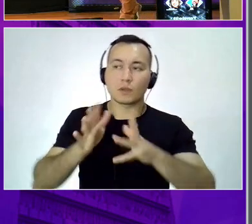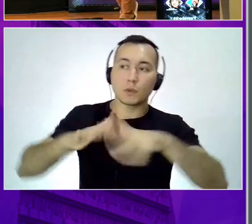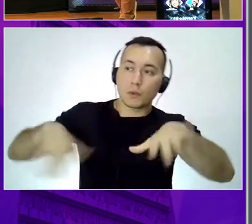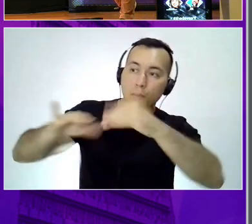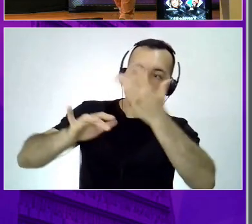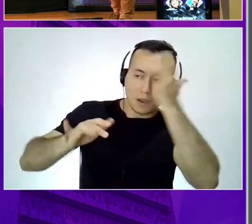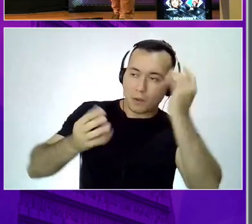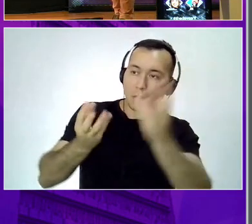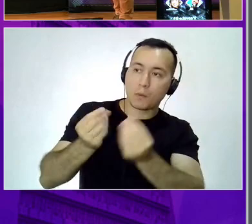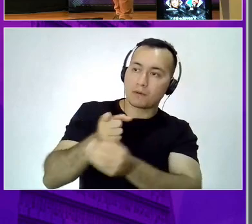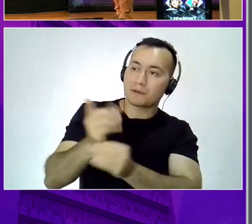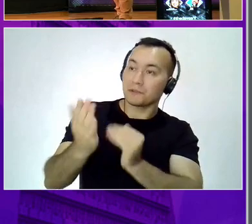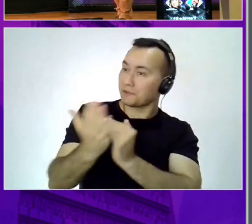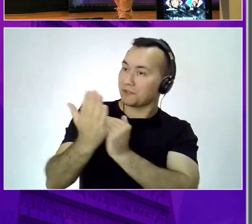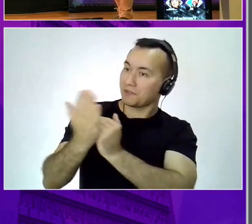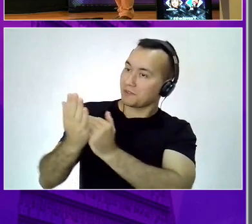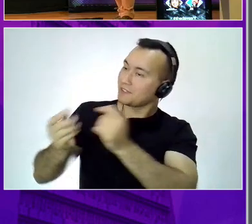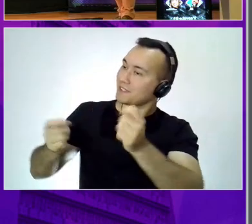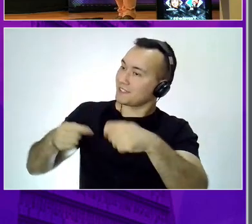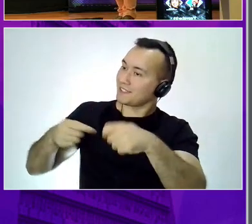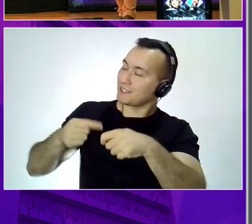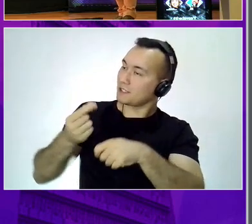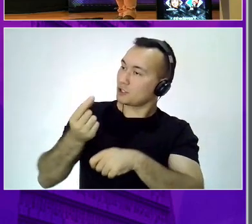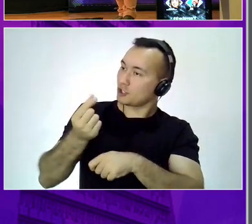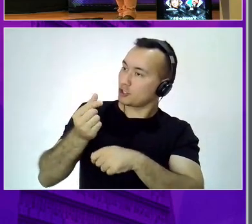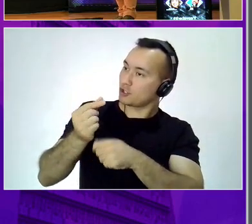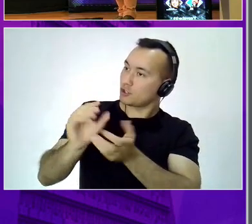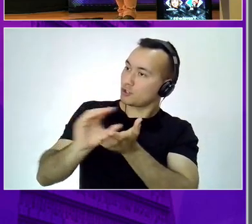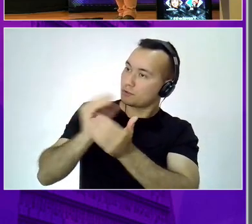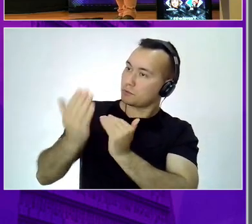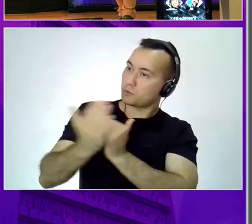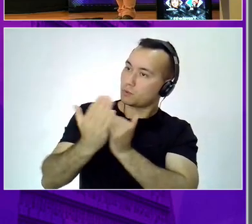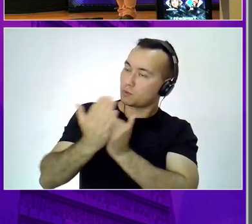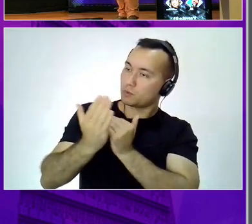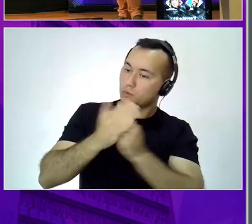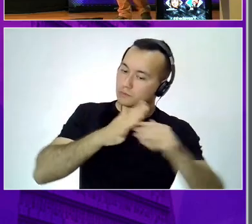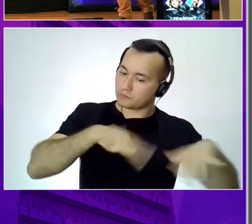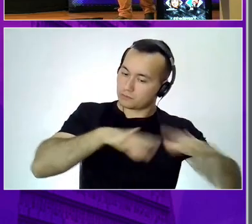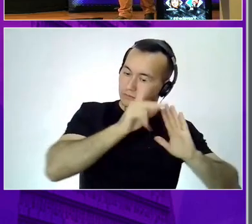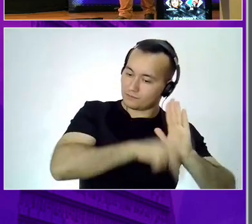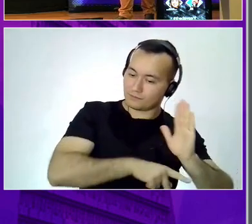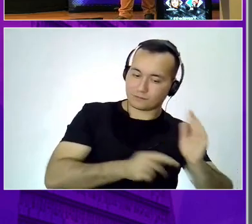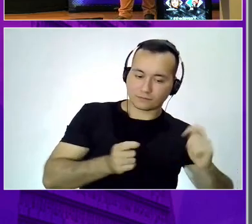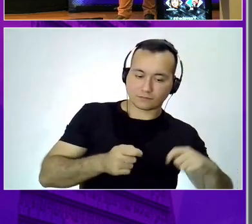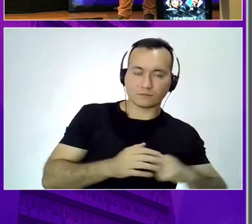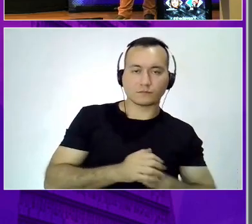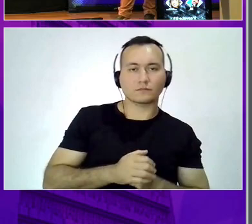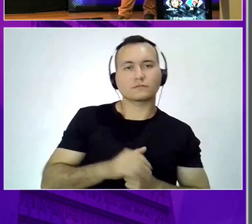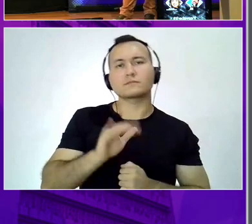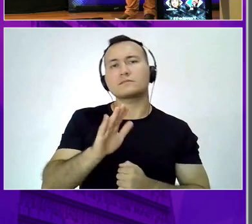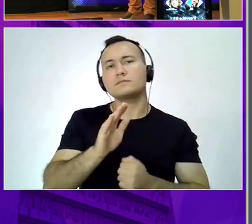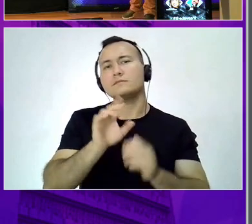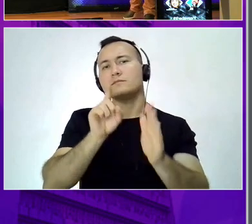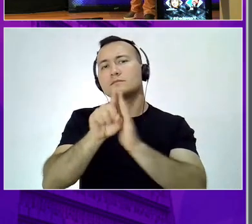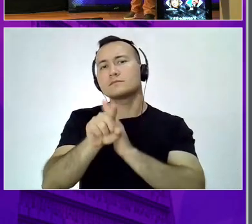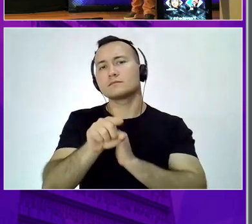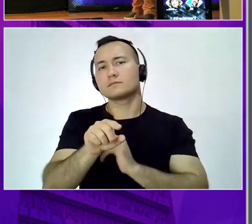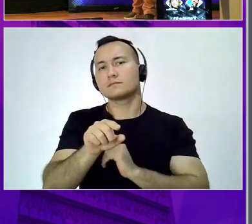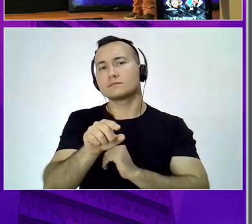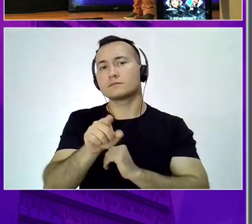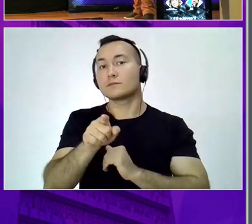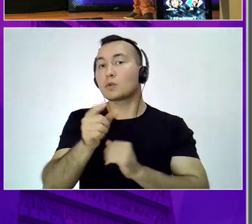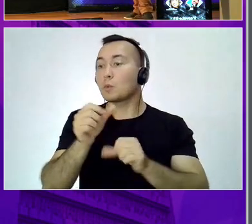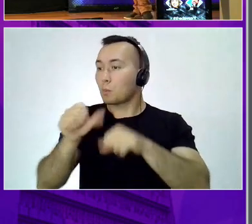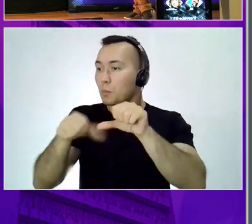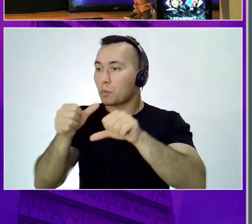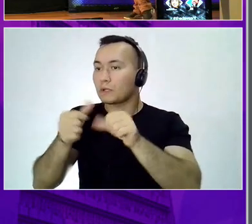mudança. Onde que eu gosto de mudar? Ah, eu gosto de mudar onde tem mais dinheiro. Onde tem mais dinheiro, geralmente o impacto é melhor.